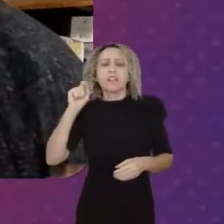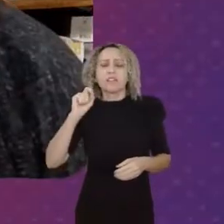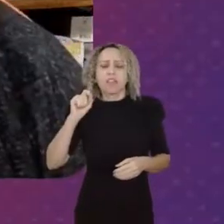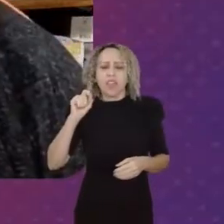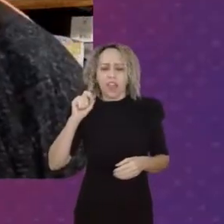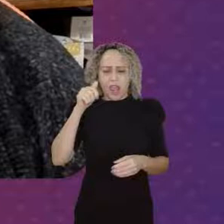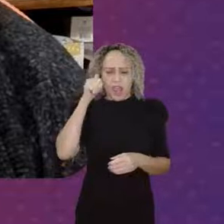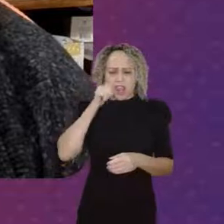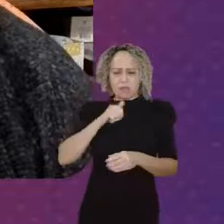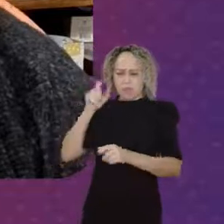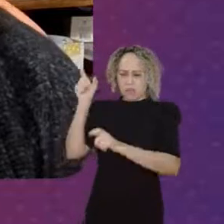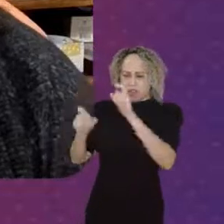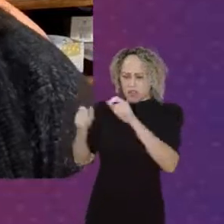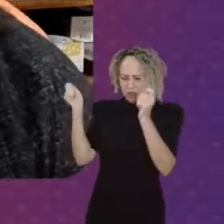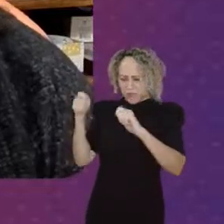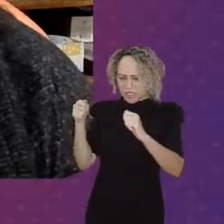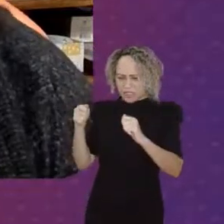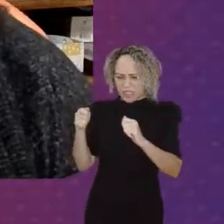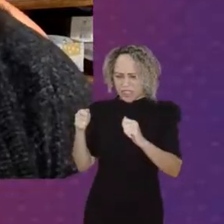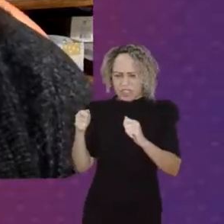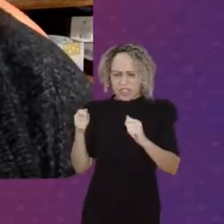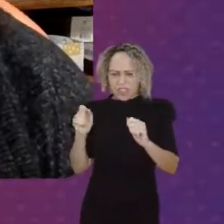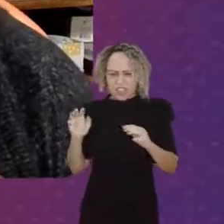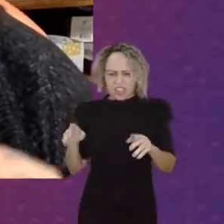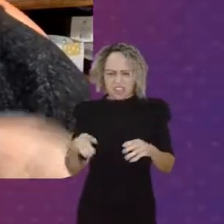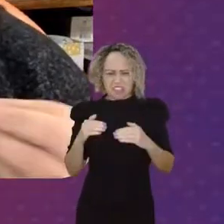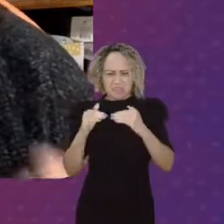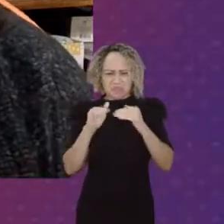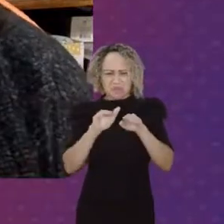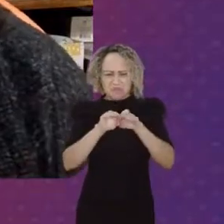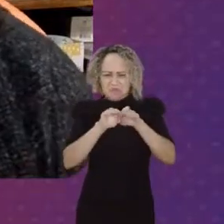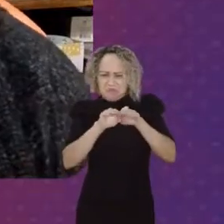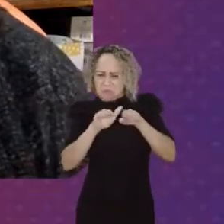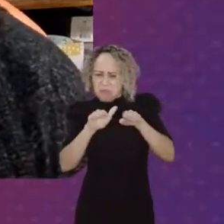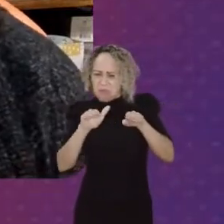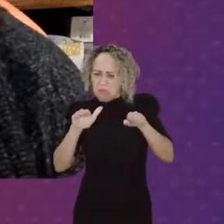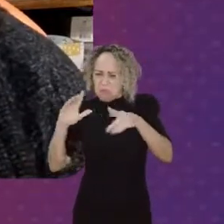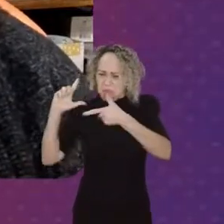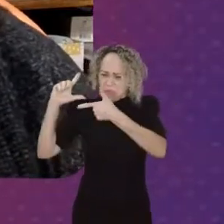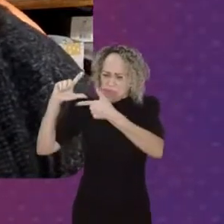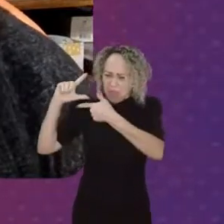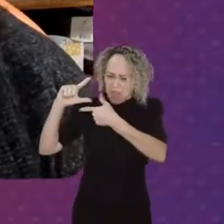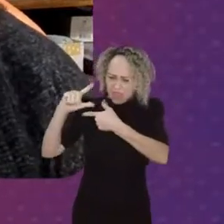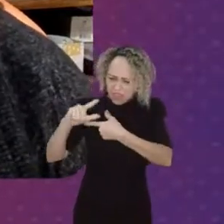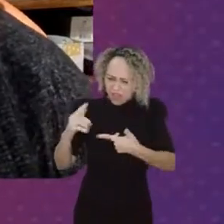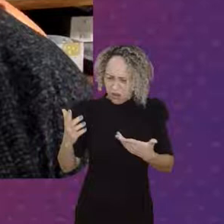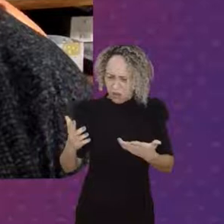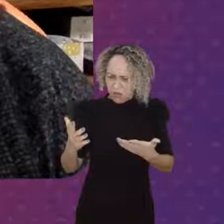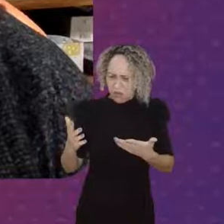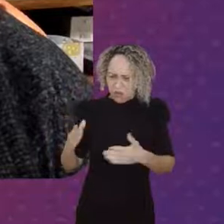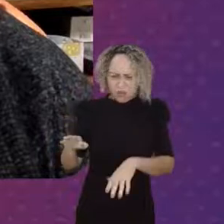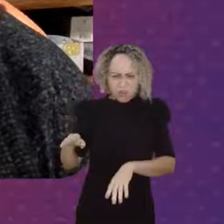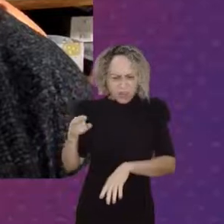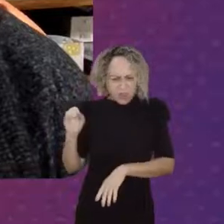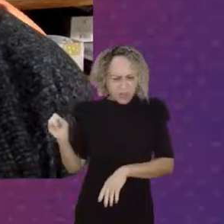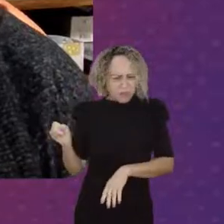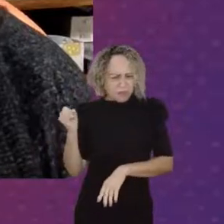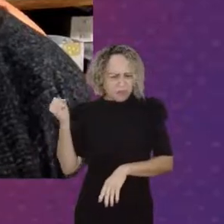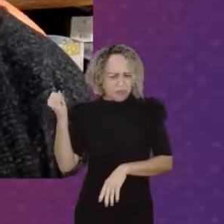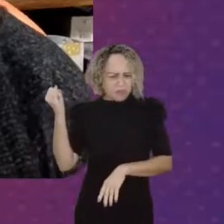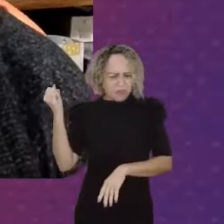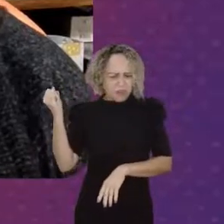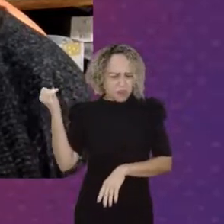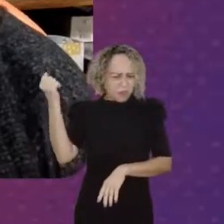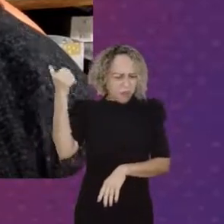precisam estar num determinado padrão antes de ocupar seus cargos, antes de exercer suas tarefas. E a quem interessa isso, né? A